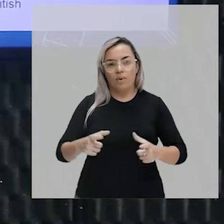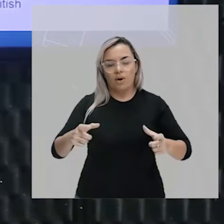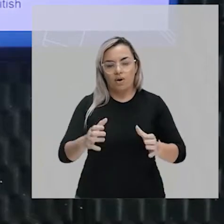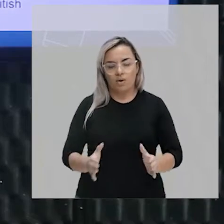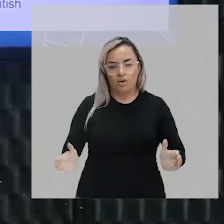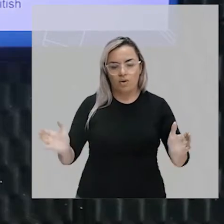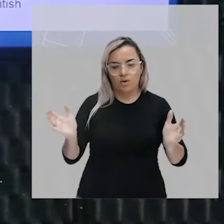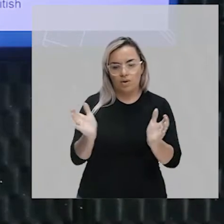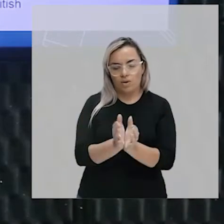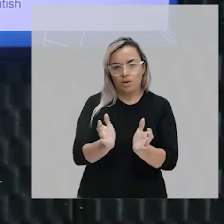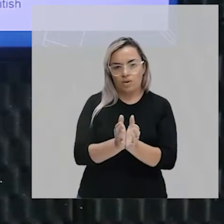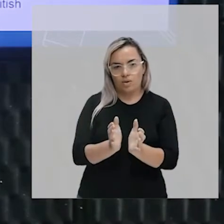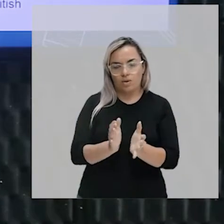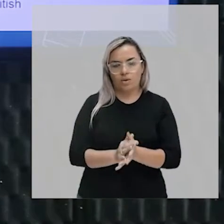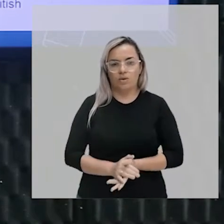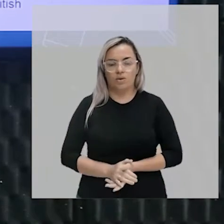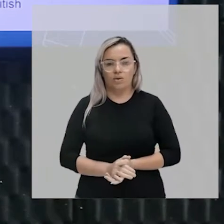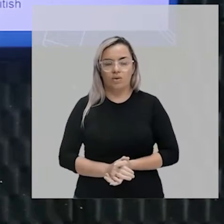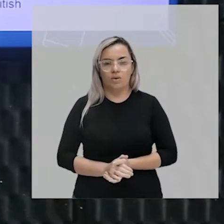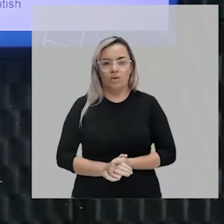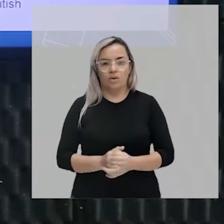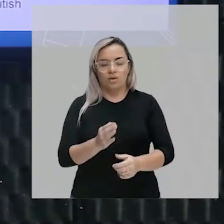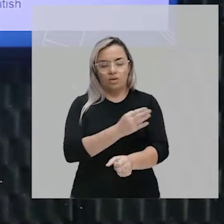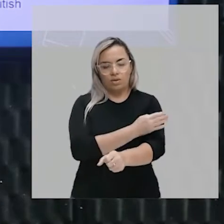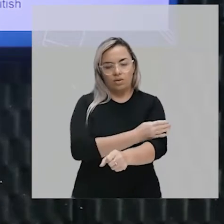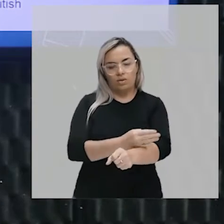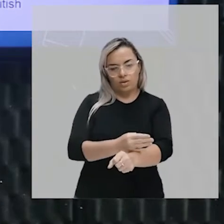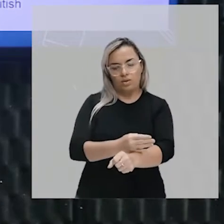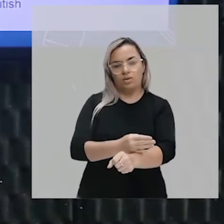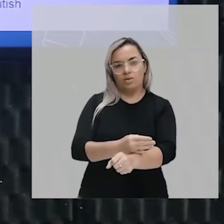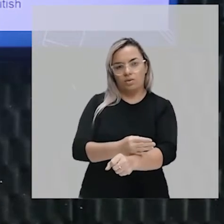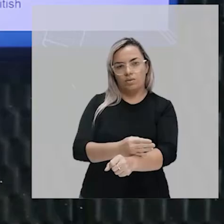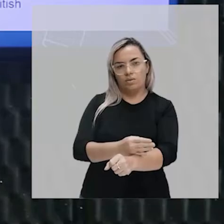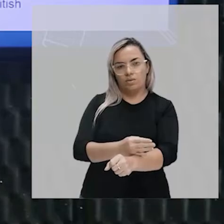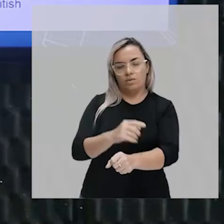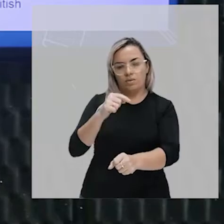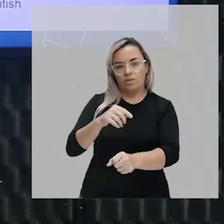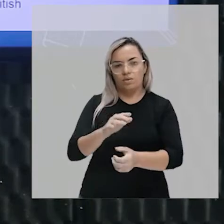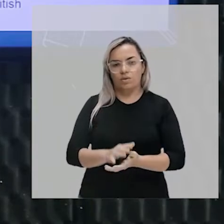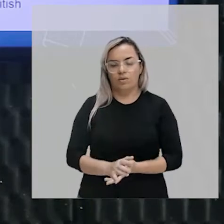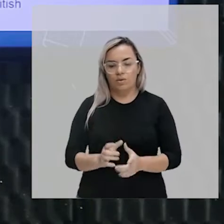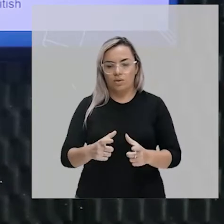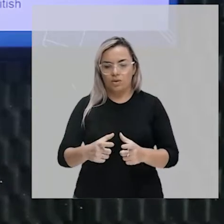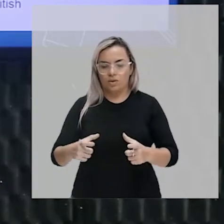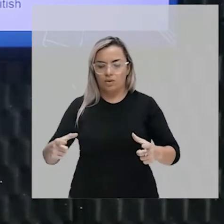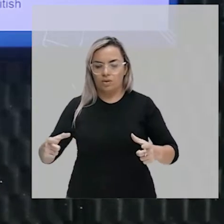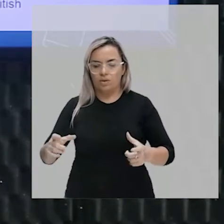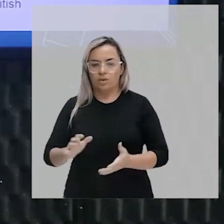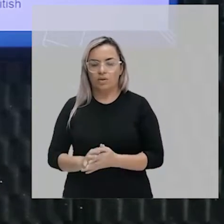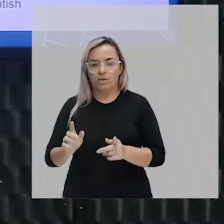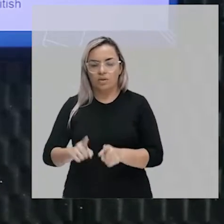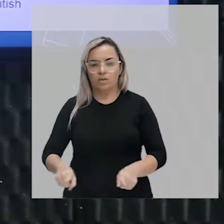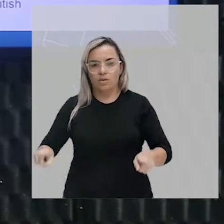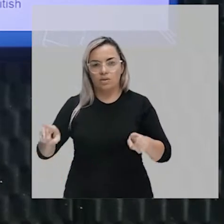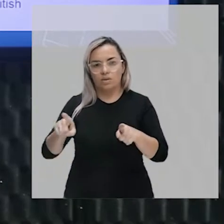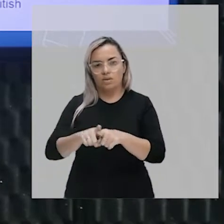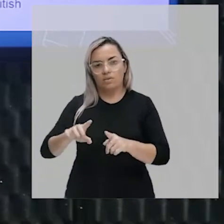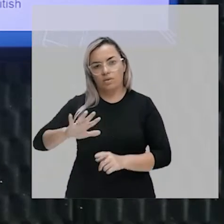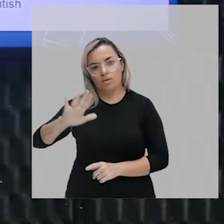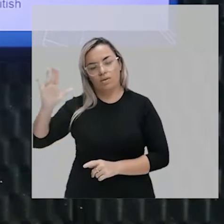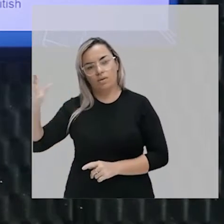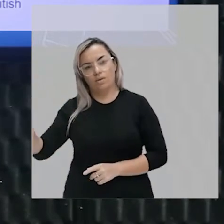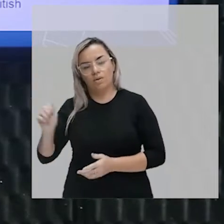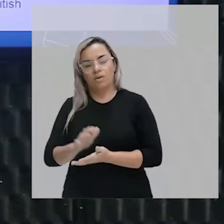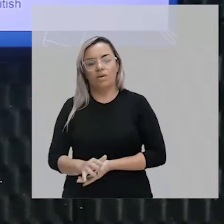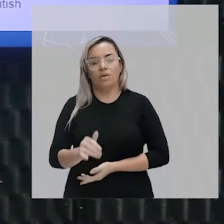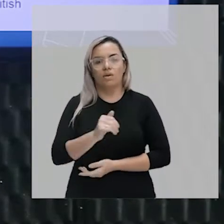é o de britânicos brancos mas você tem também na sequência um grande número de asiáticos tá